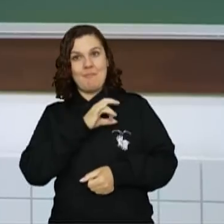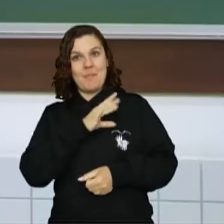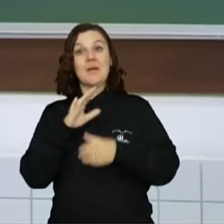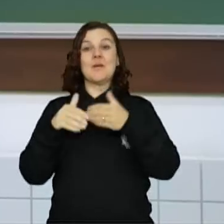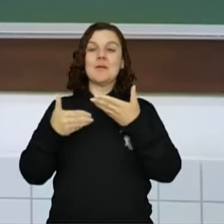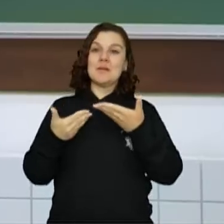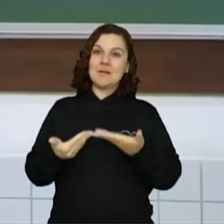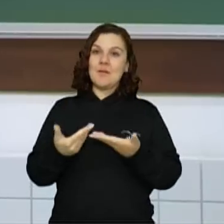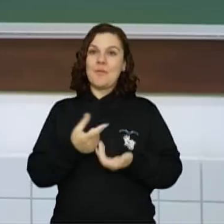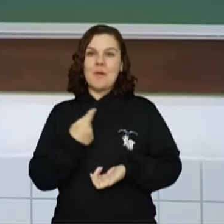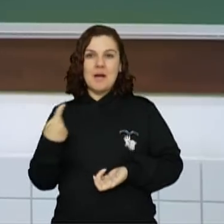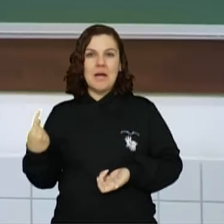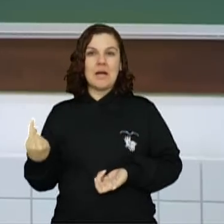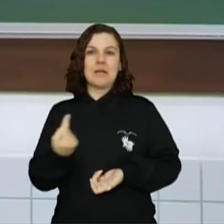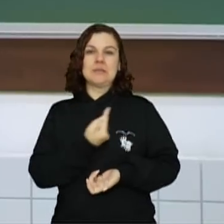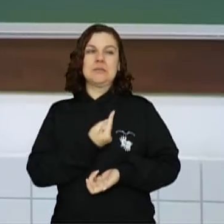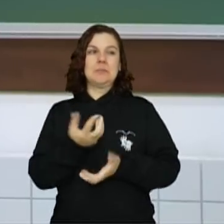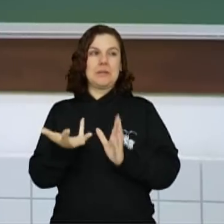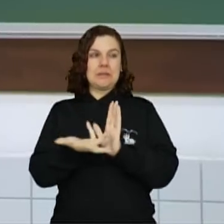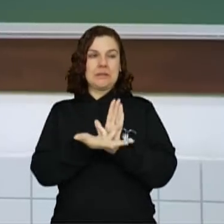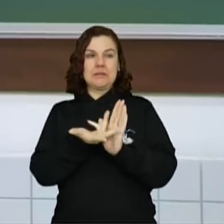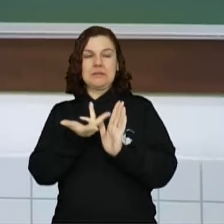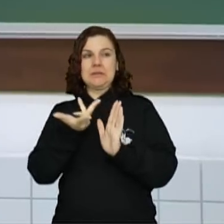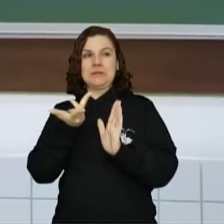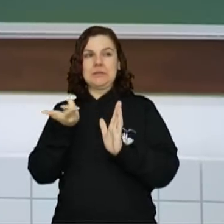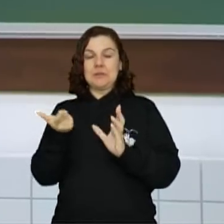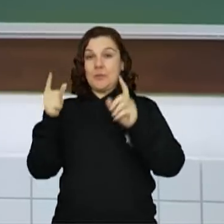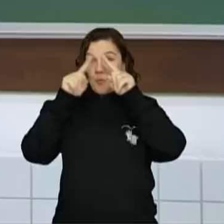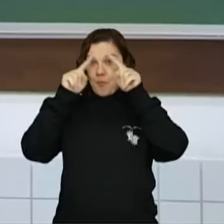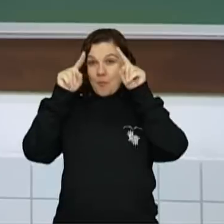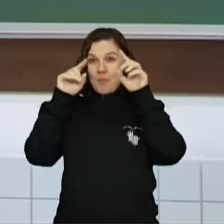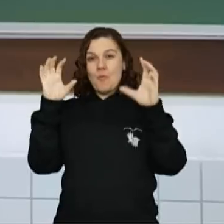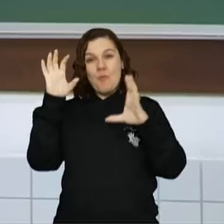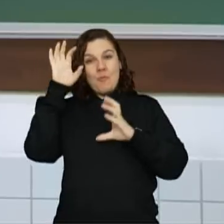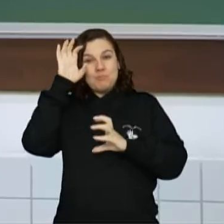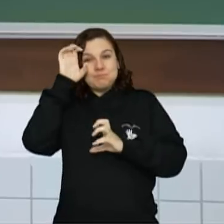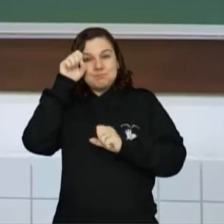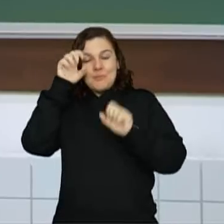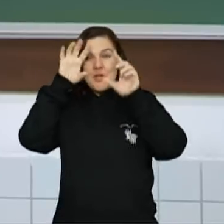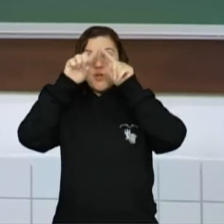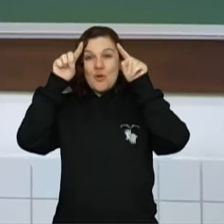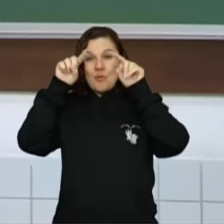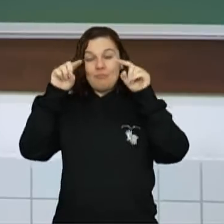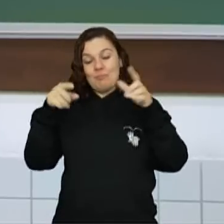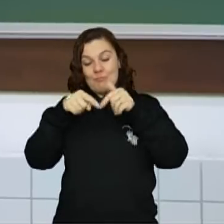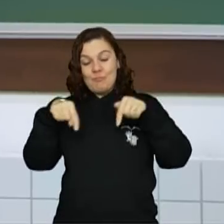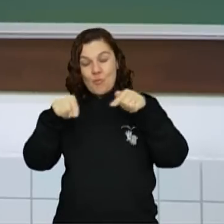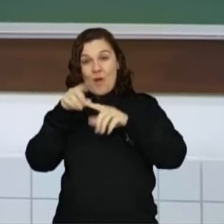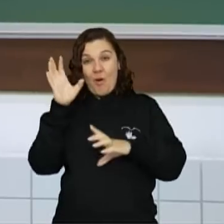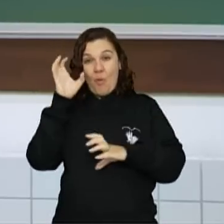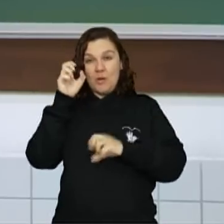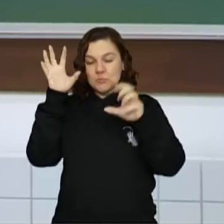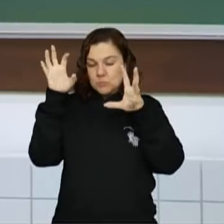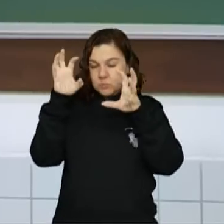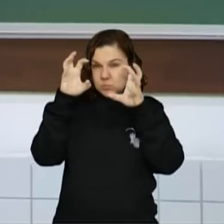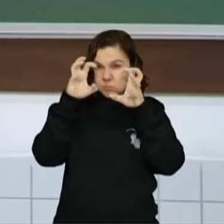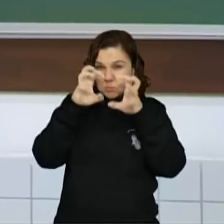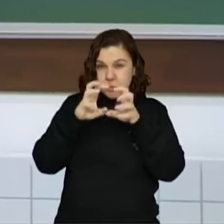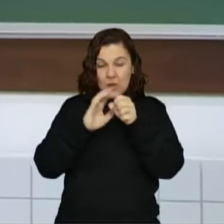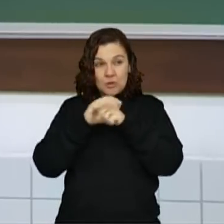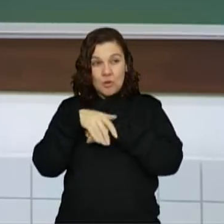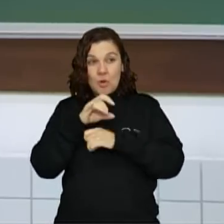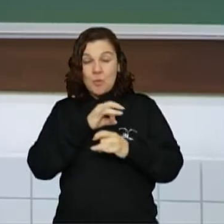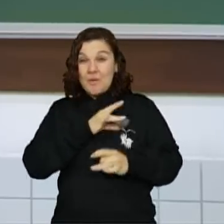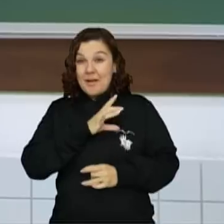então nós entramos como se fosse um quarto escuro, numa escuridão, numa noite, né? Porque aquele medo ele